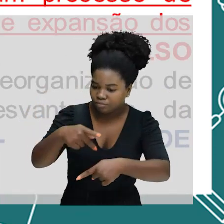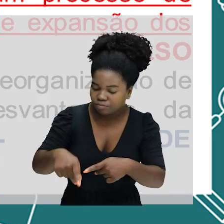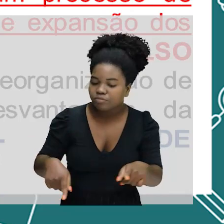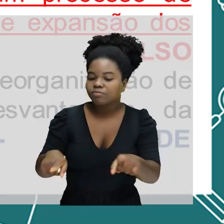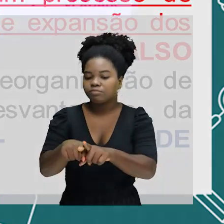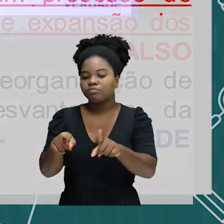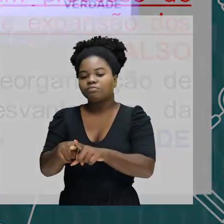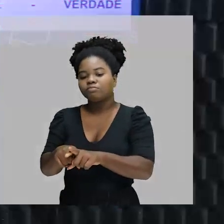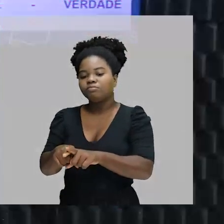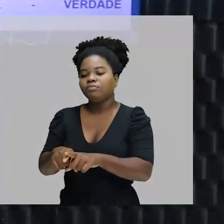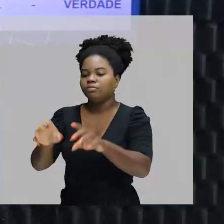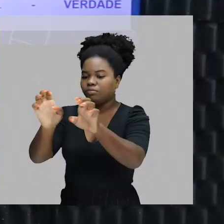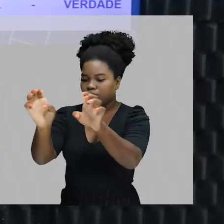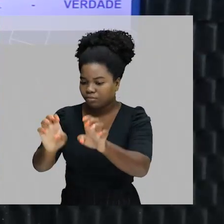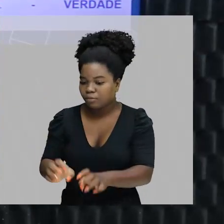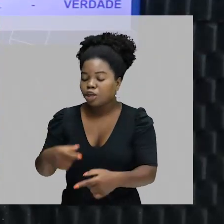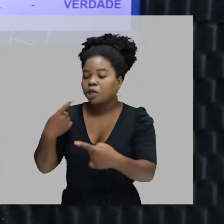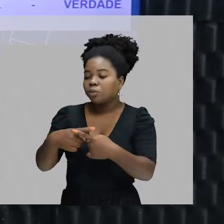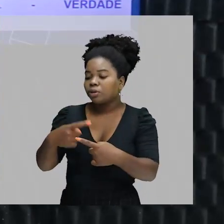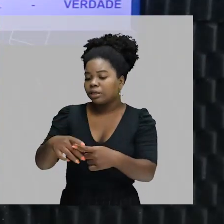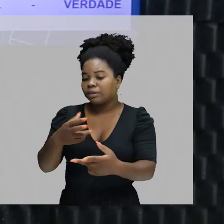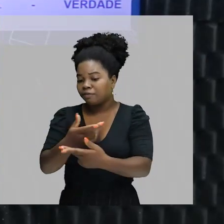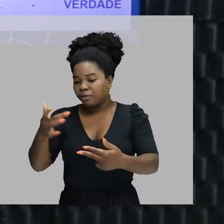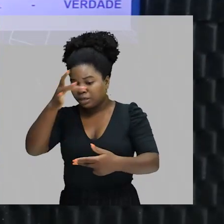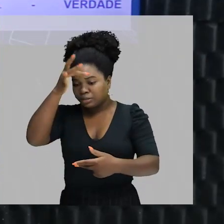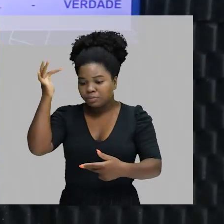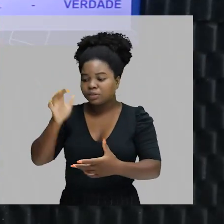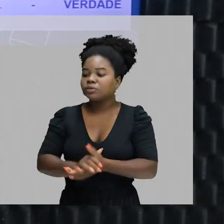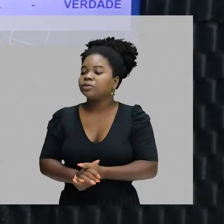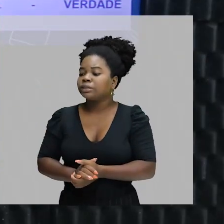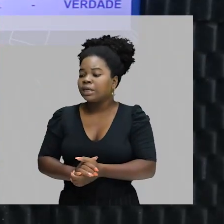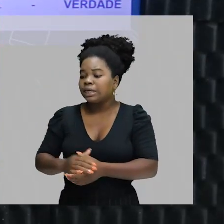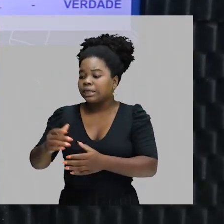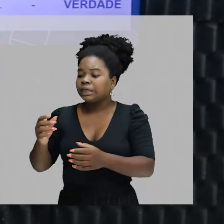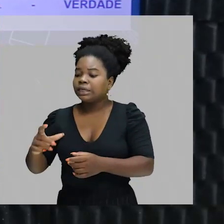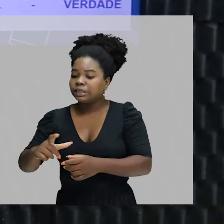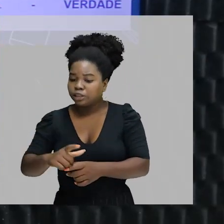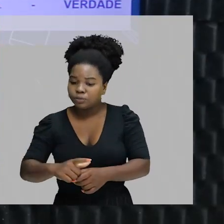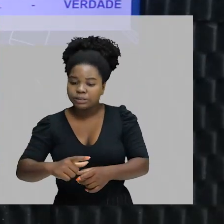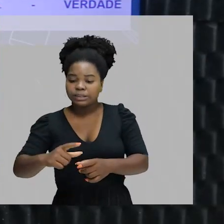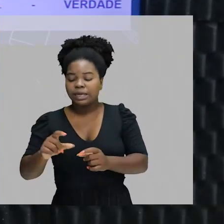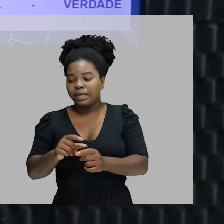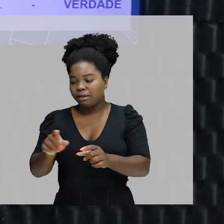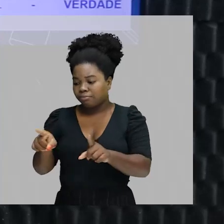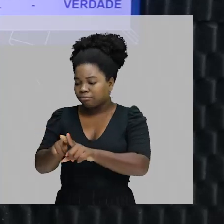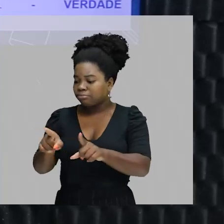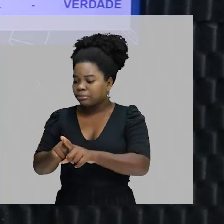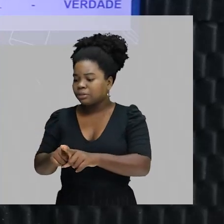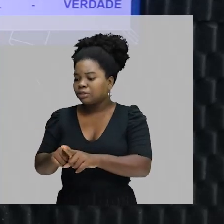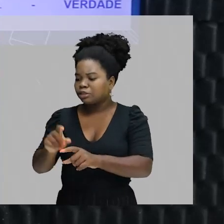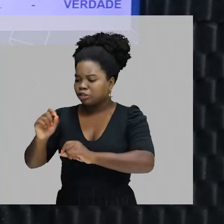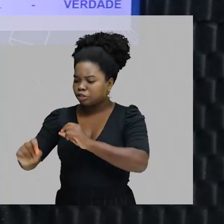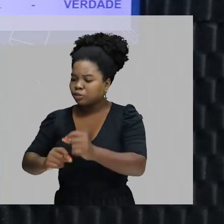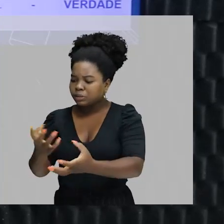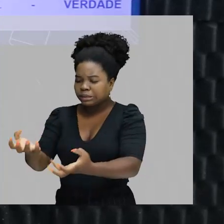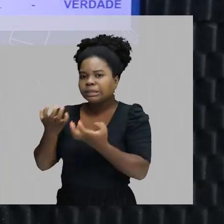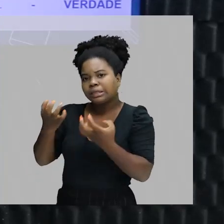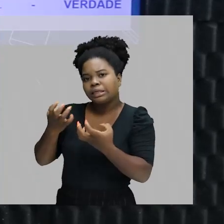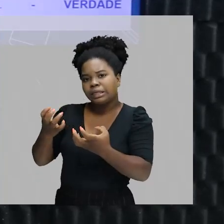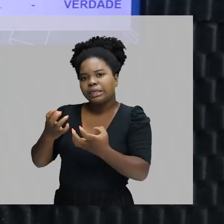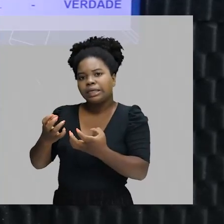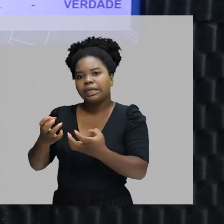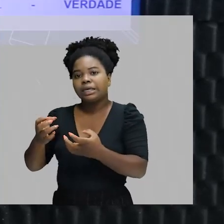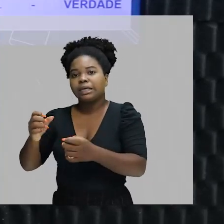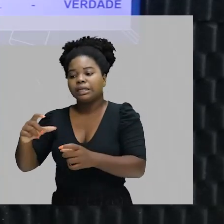quê? Porque tem muita gente que está saindo desses grandes centros, tá certo? Indo justamente para as cidades ao entorno desses